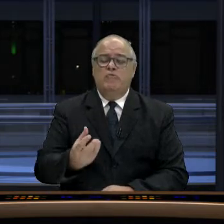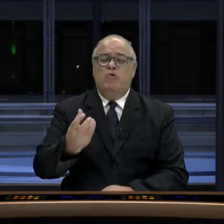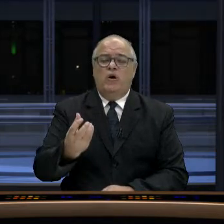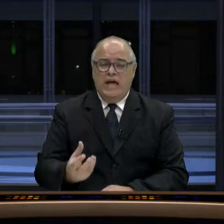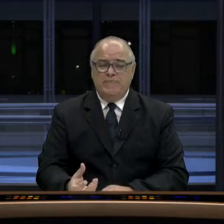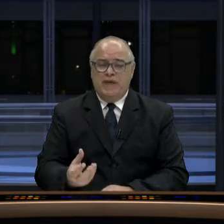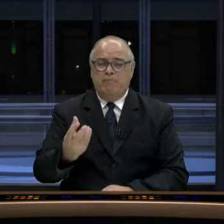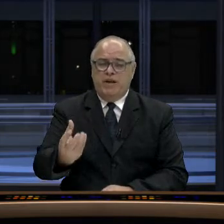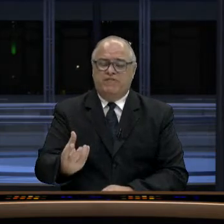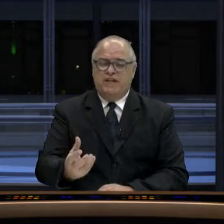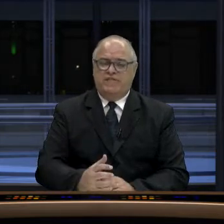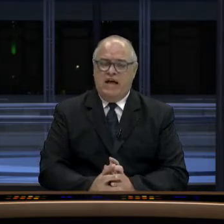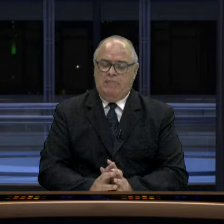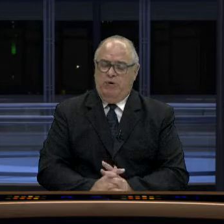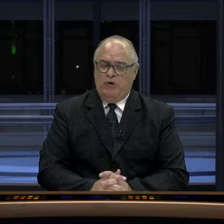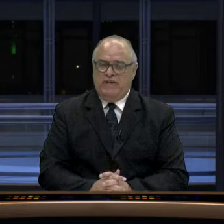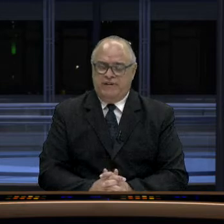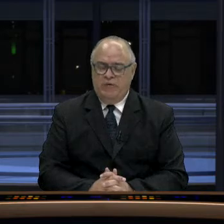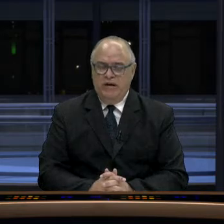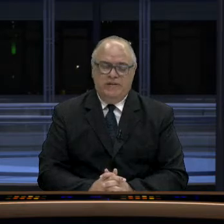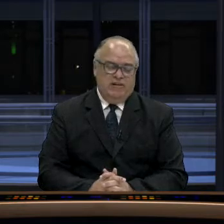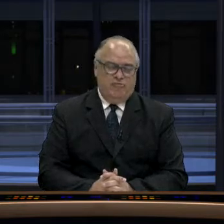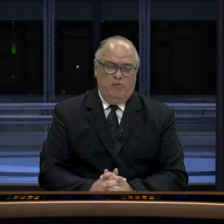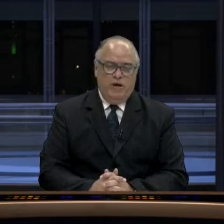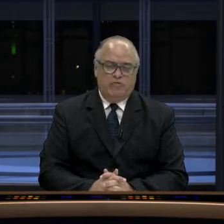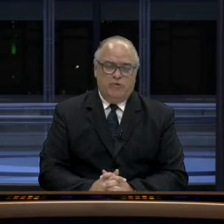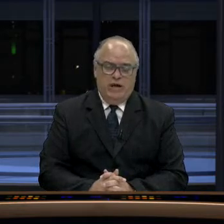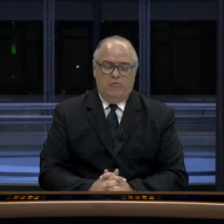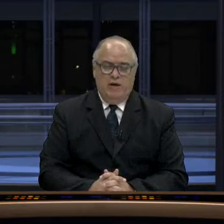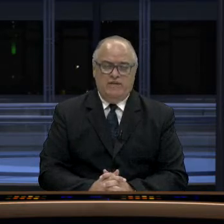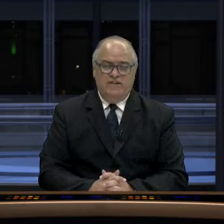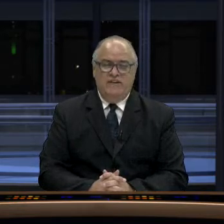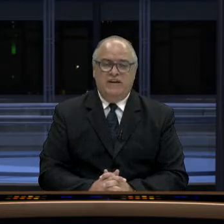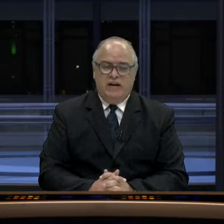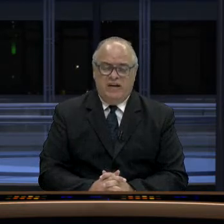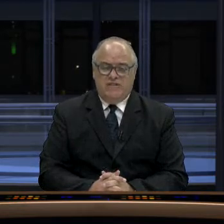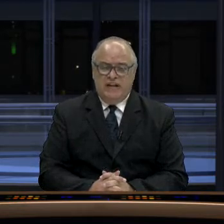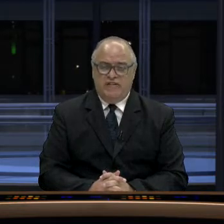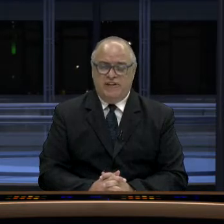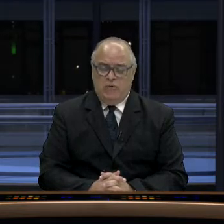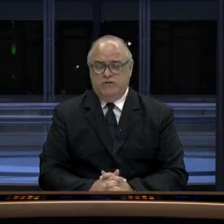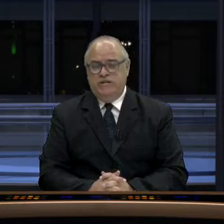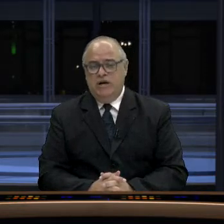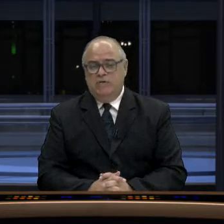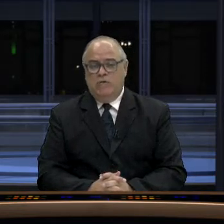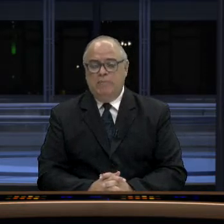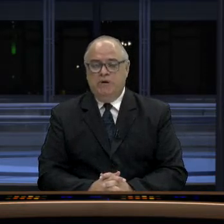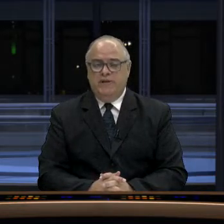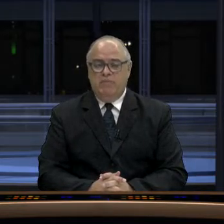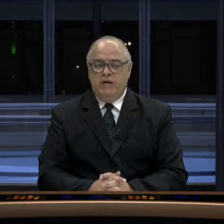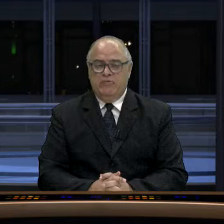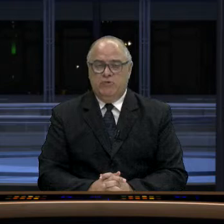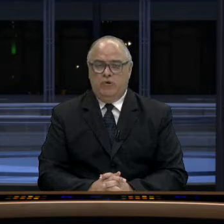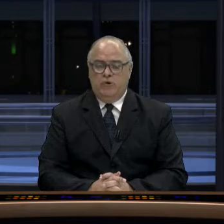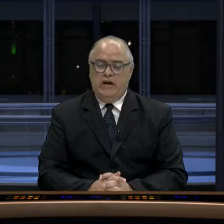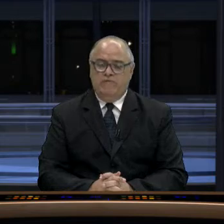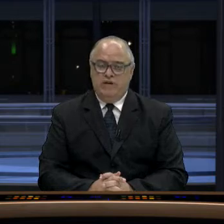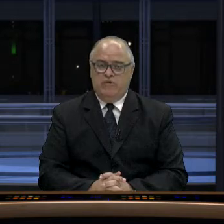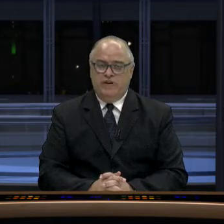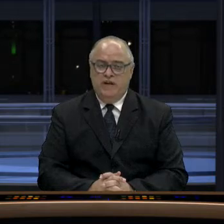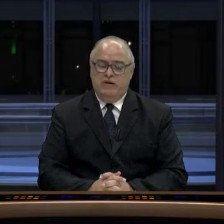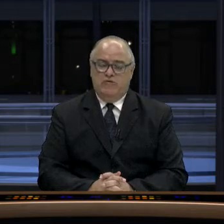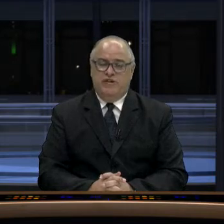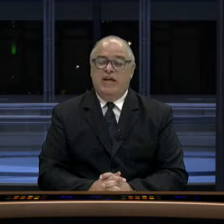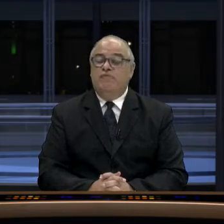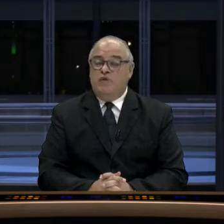informação correta precisa a população desse momento realmente de crise na saúde ou a pandemia do